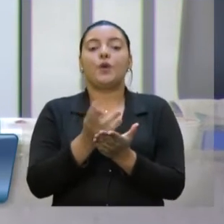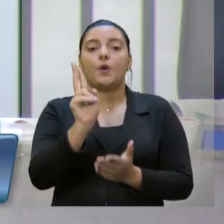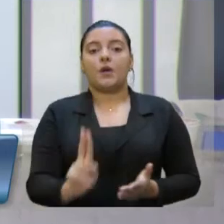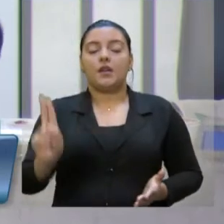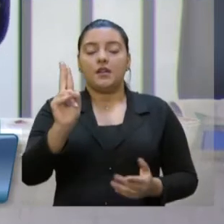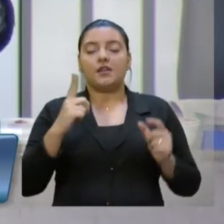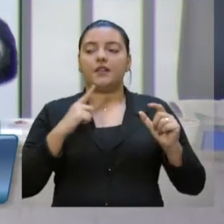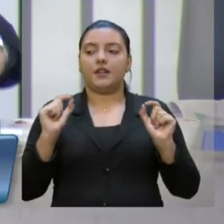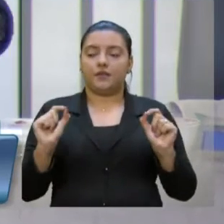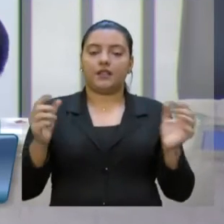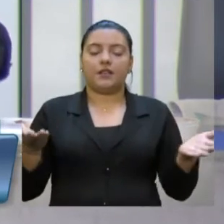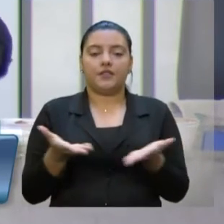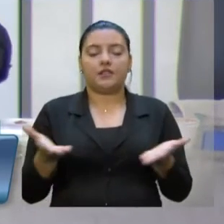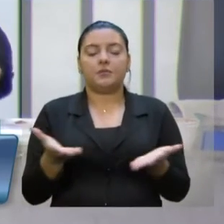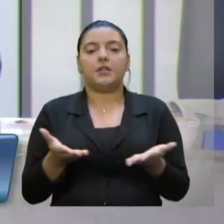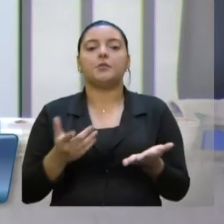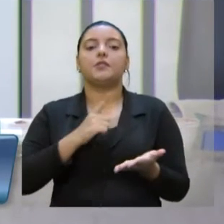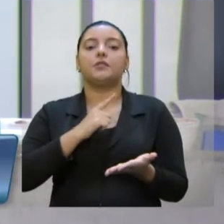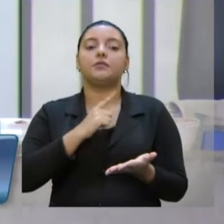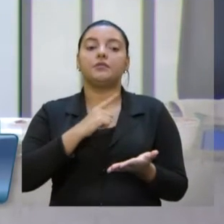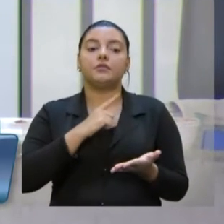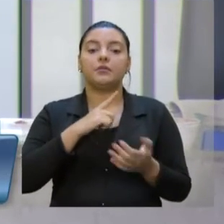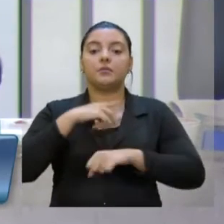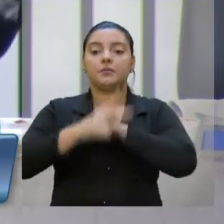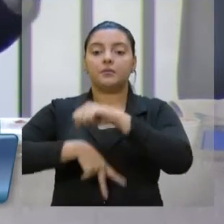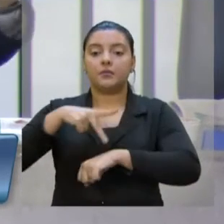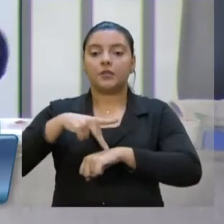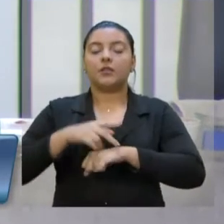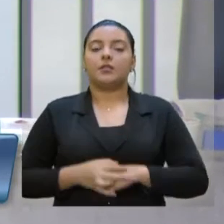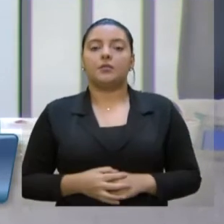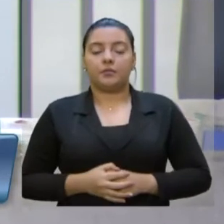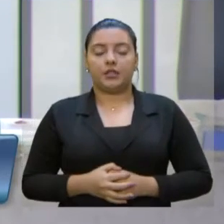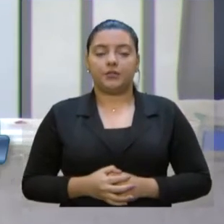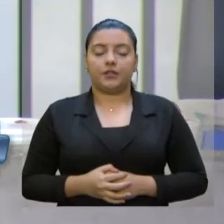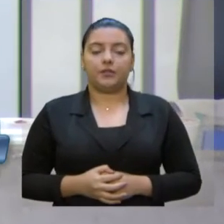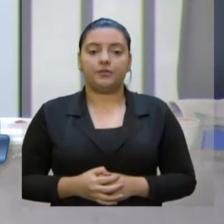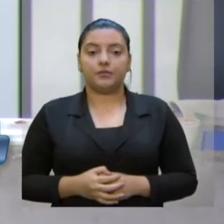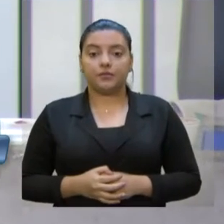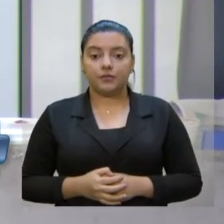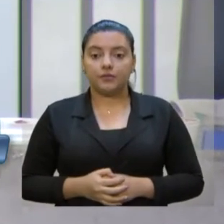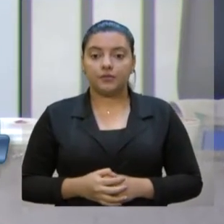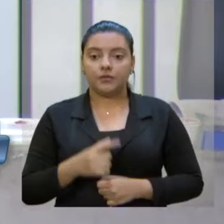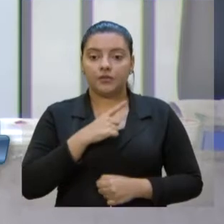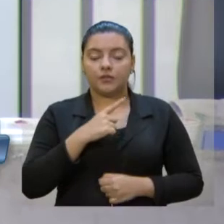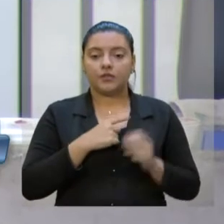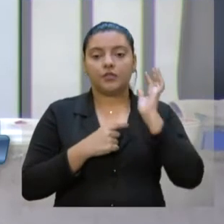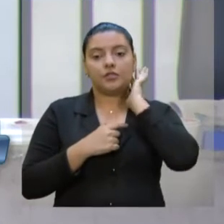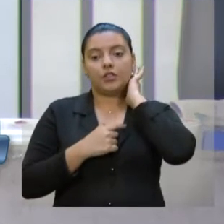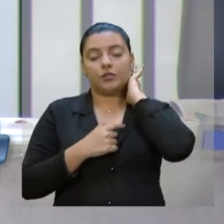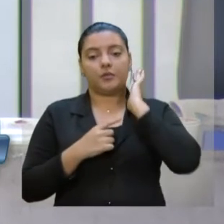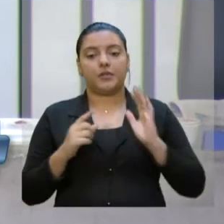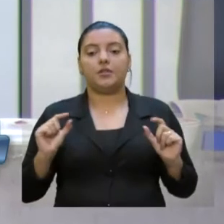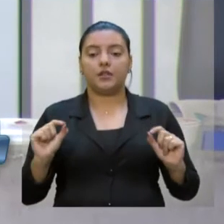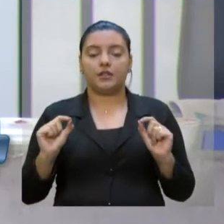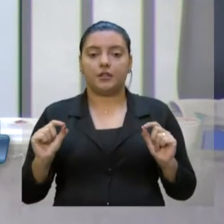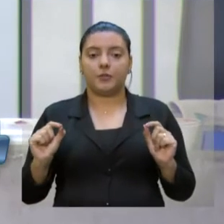uso, estão ainda sendo usados em nosso país. Portanto, eu quero me acostar ao pronunciamento de Vossa Excelência e parabenizá-lo mais